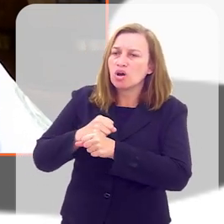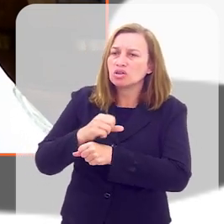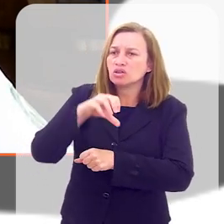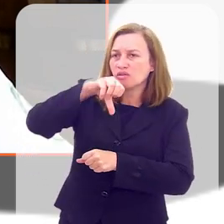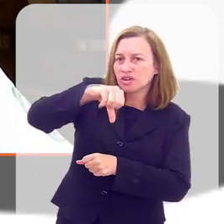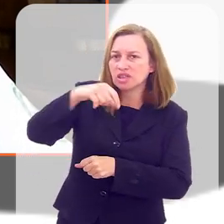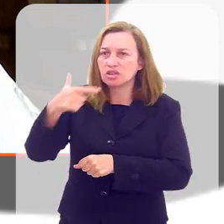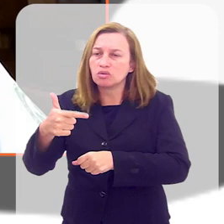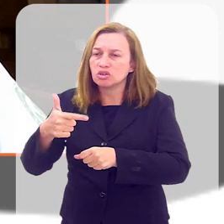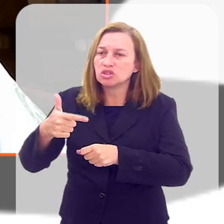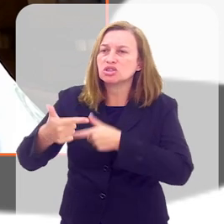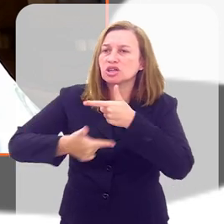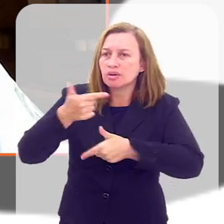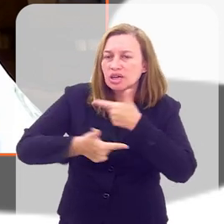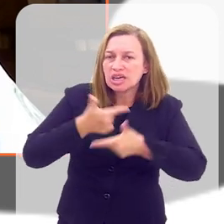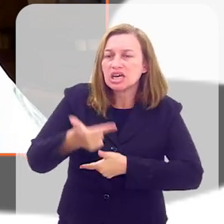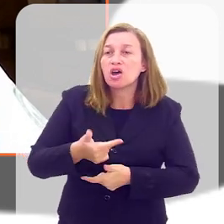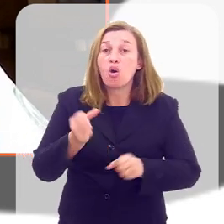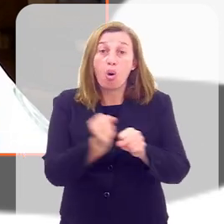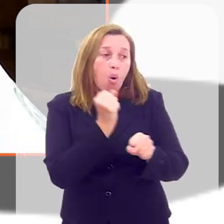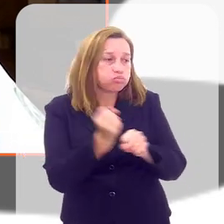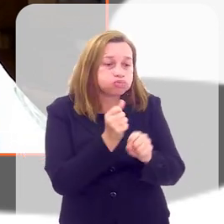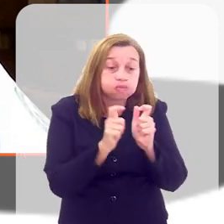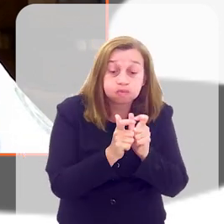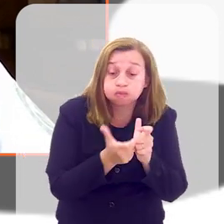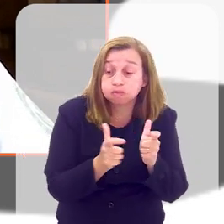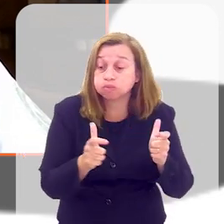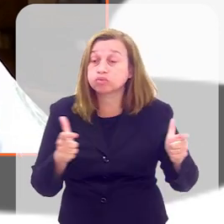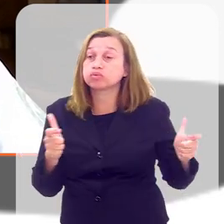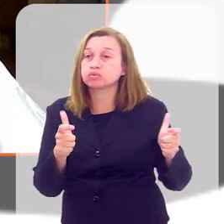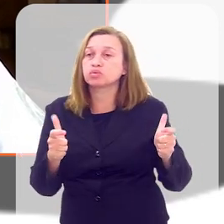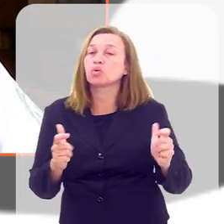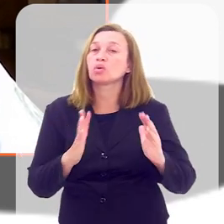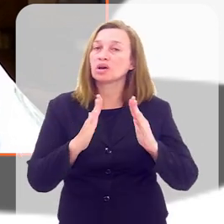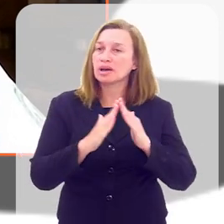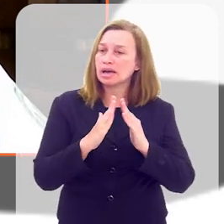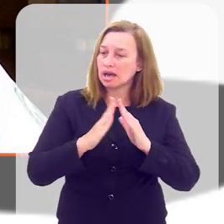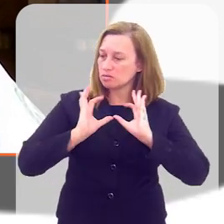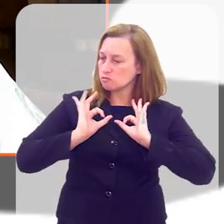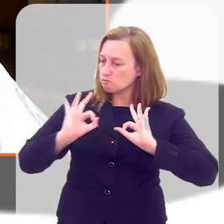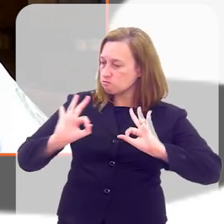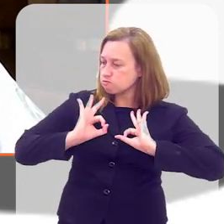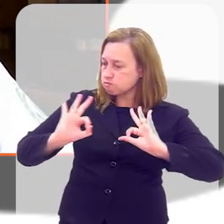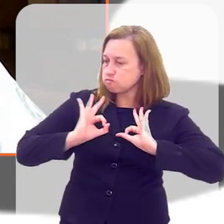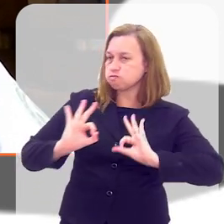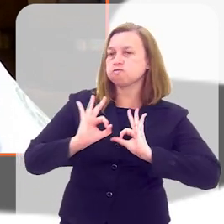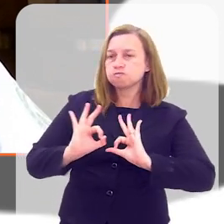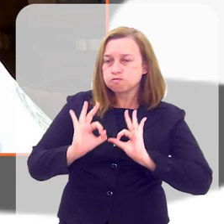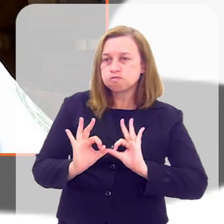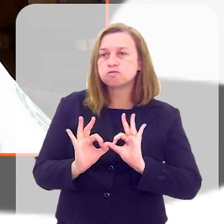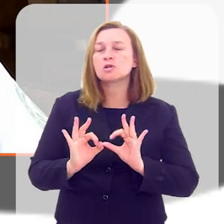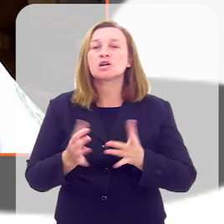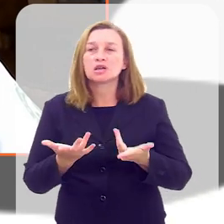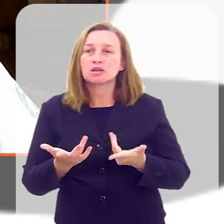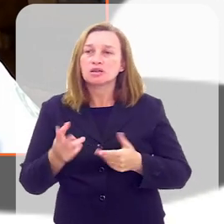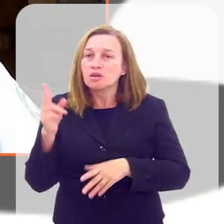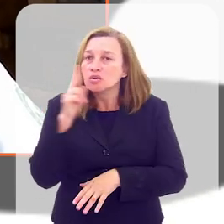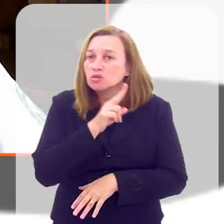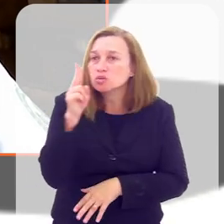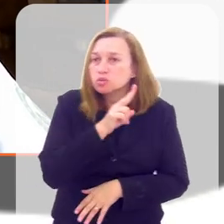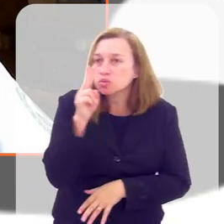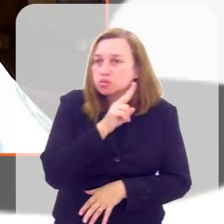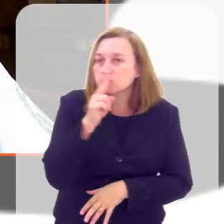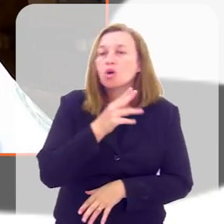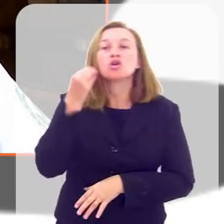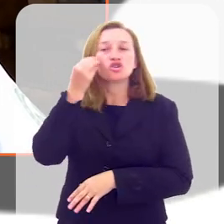muita experiência desde 92 a gente trabalha com isso já fizemos obras de grande porte já fizemos a residência de alto padrão então